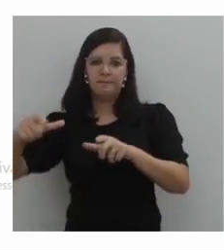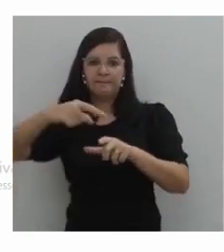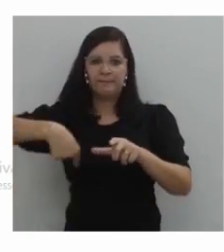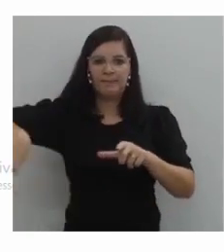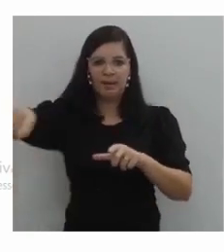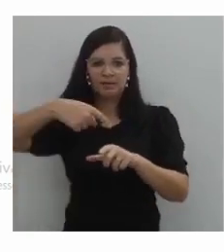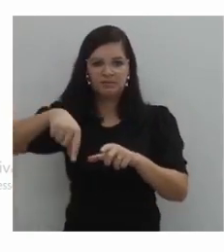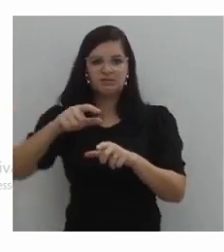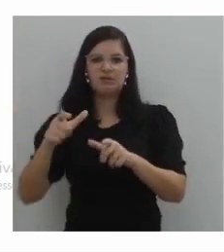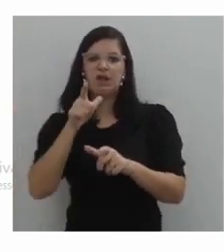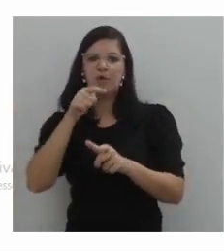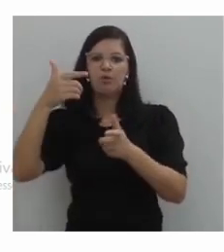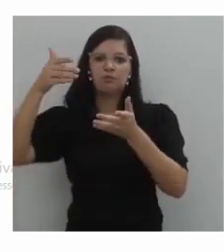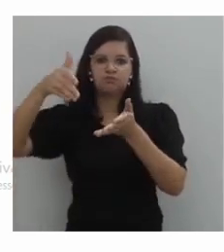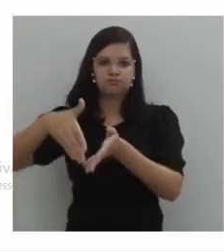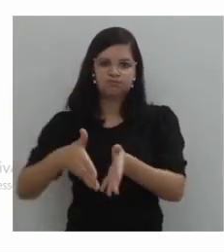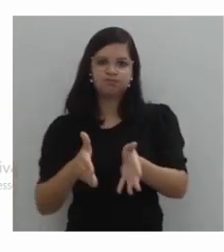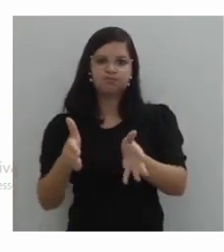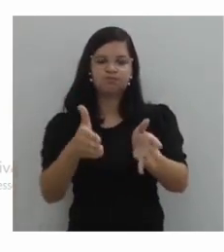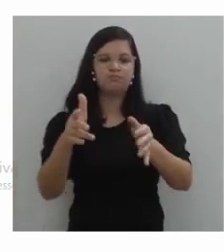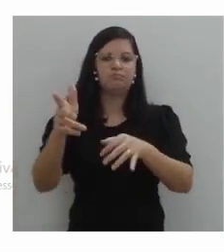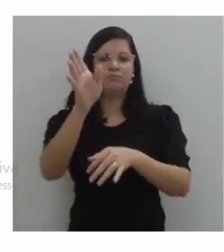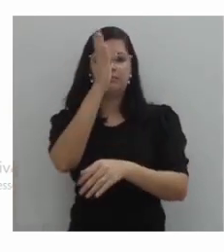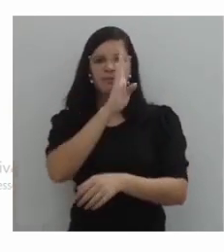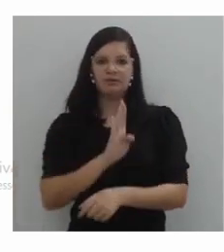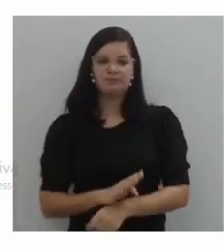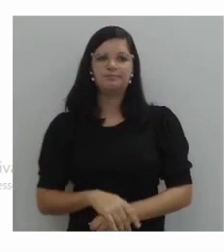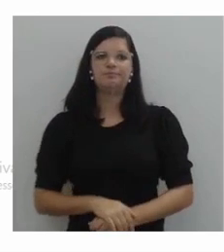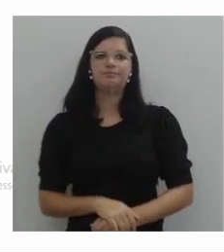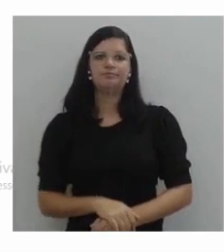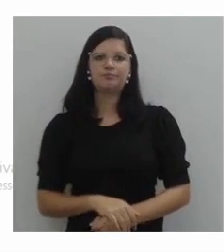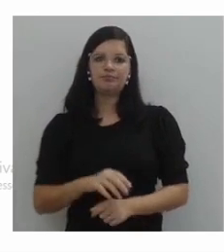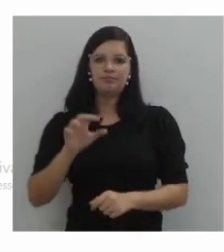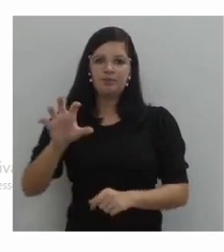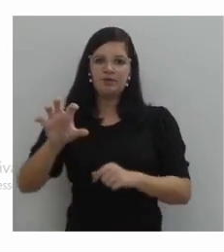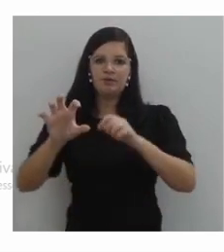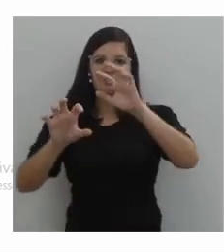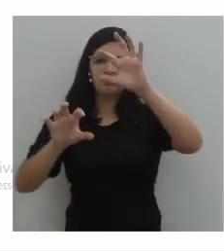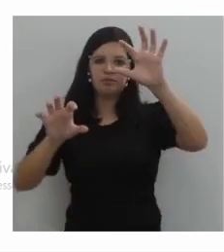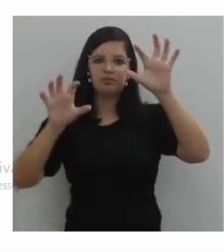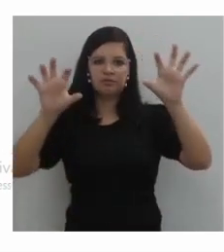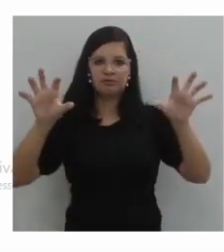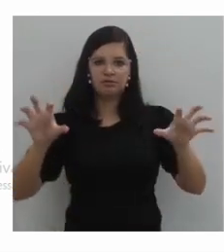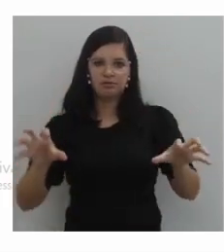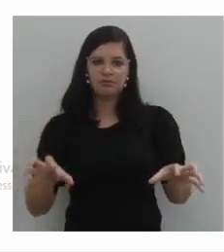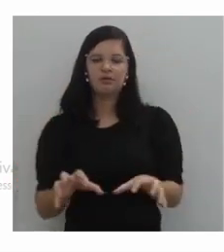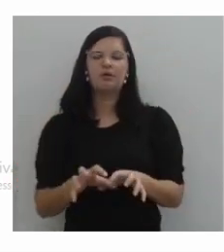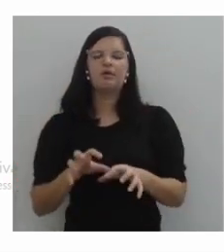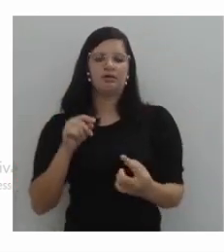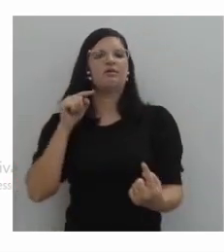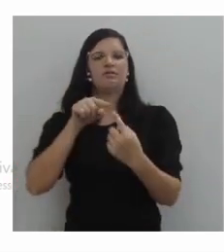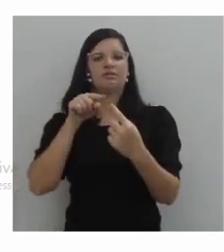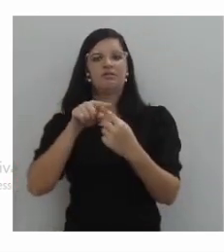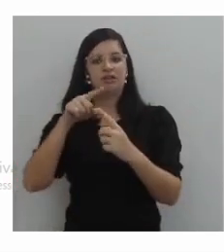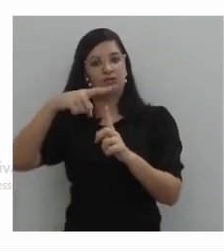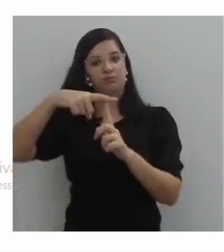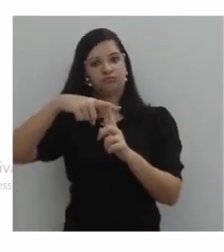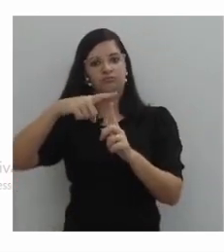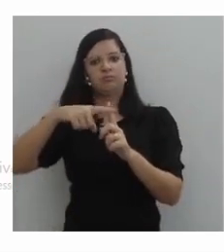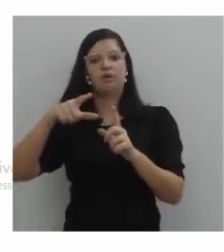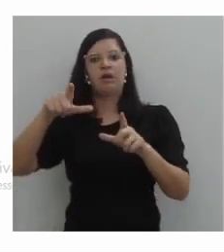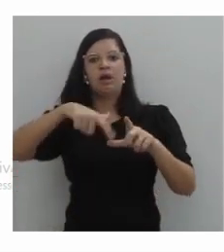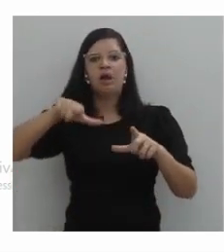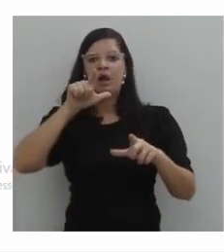bacias hidrográficas, tá, que existem no país. Então cada área dessa em cor, tá, representa um tipo de